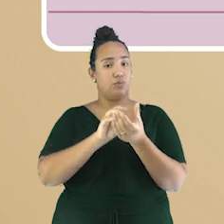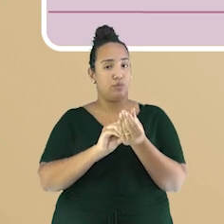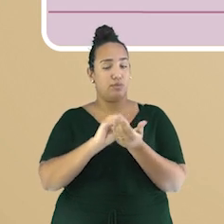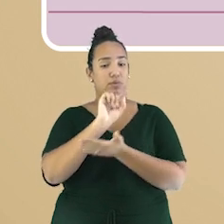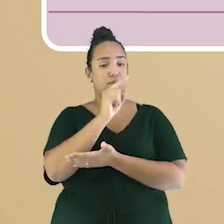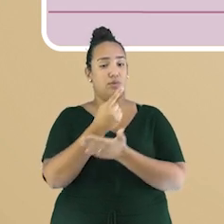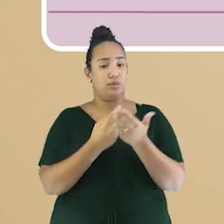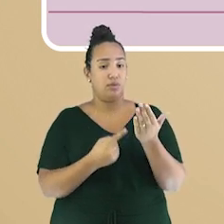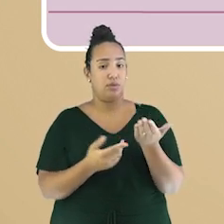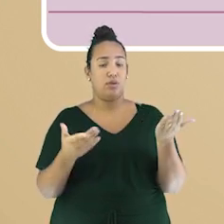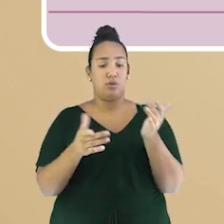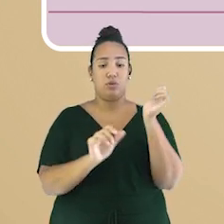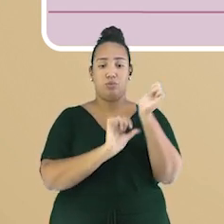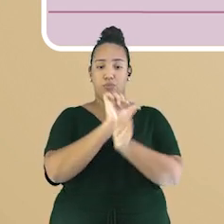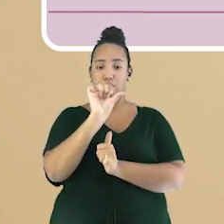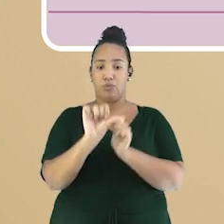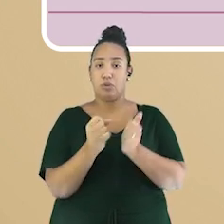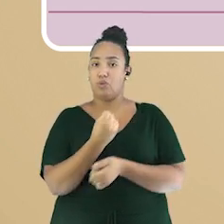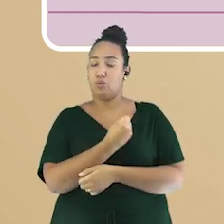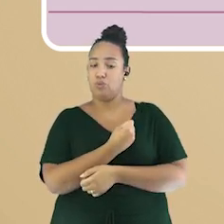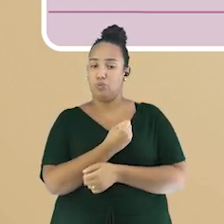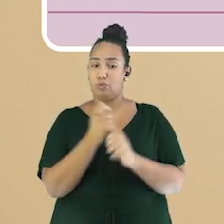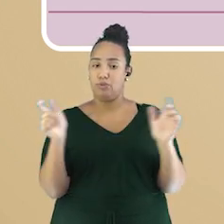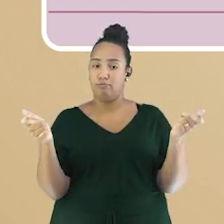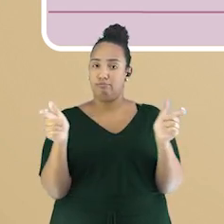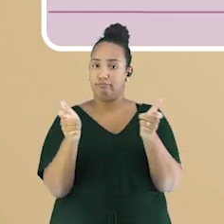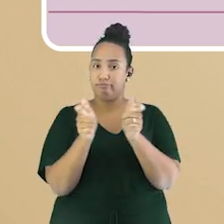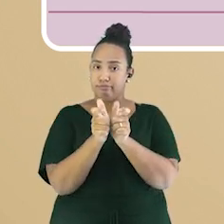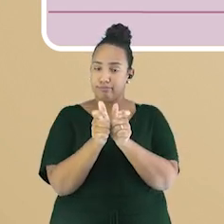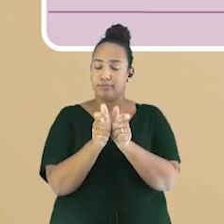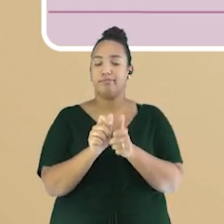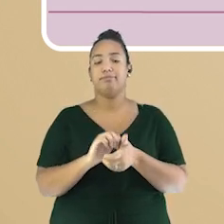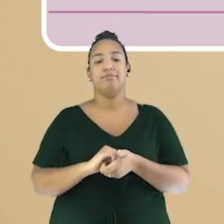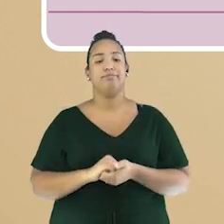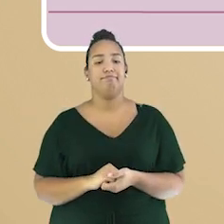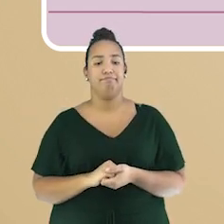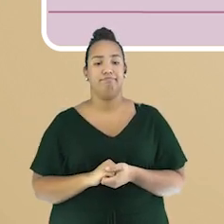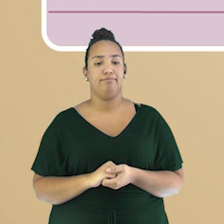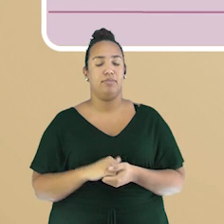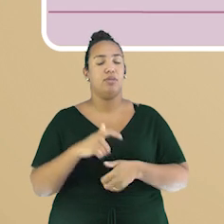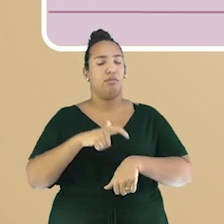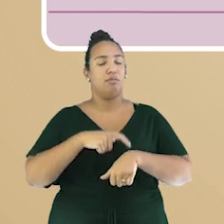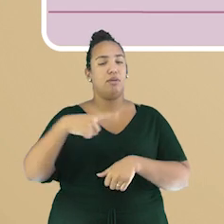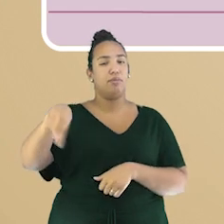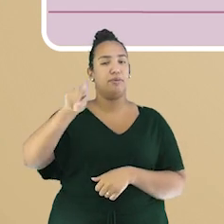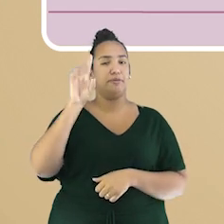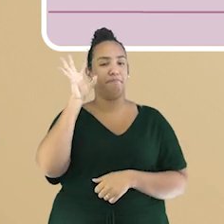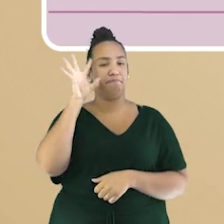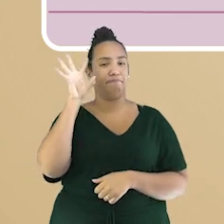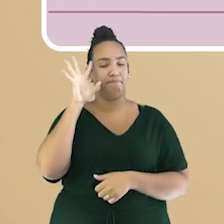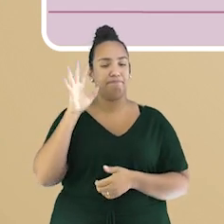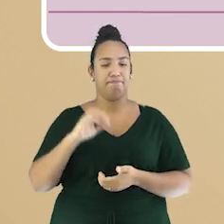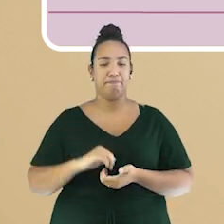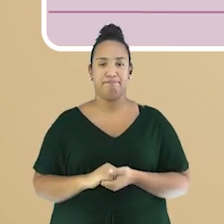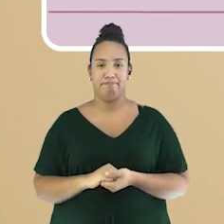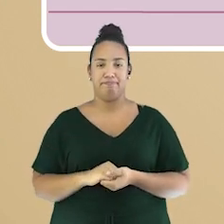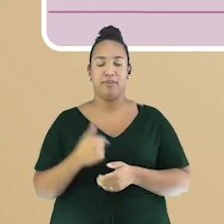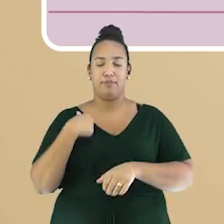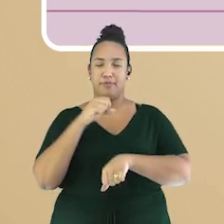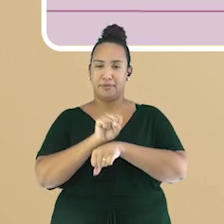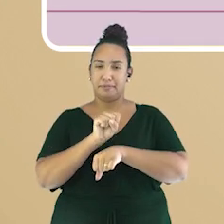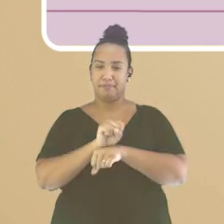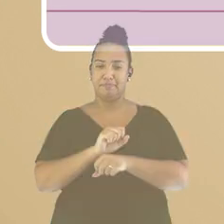e transformem esse número em notação científica. Vou dar um tempinho para vocês responderem. Eu